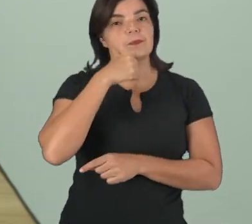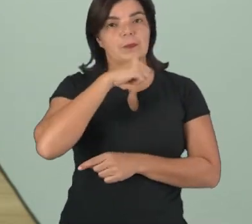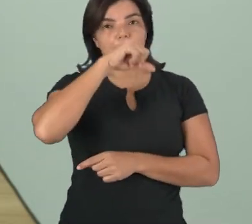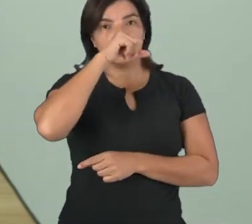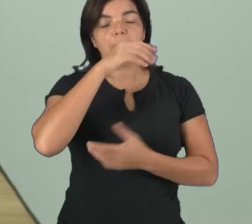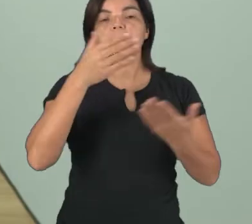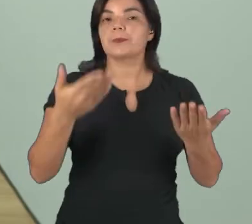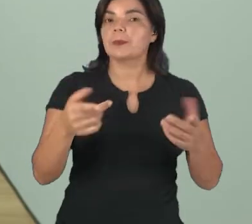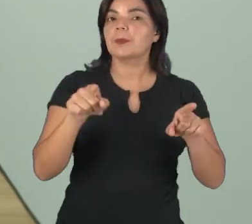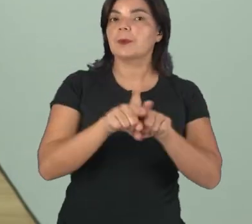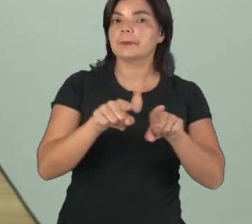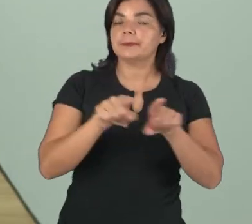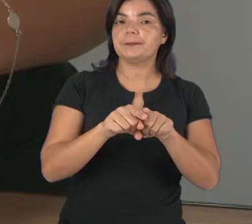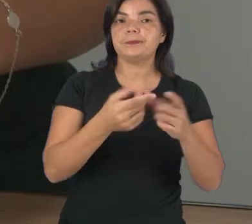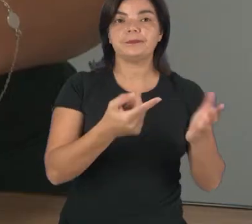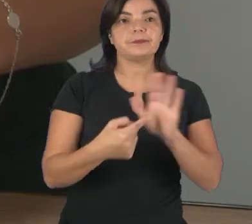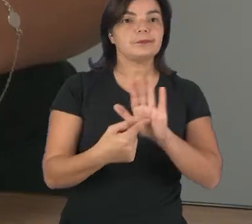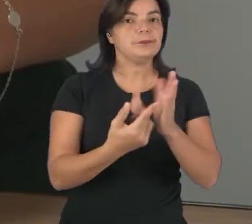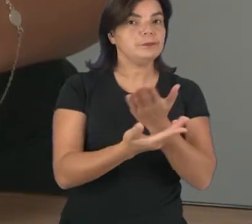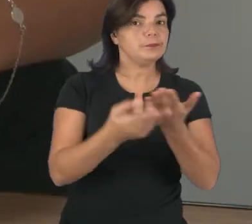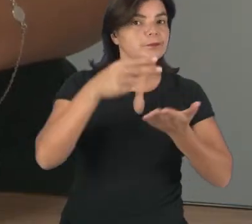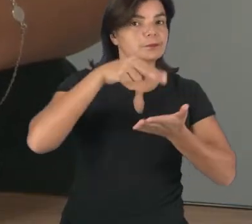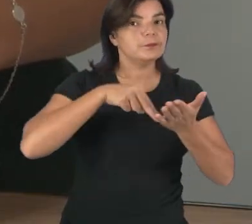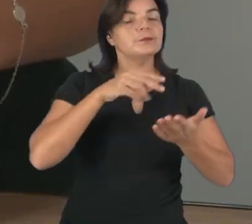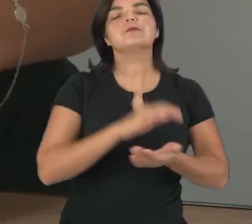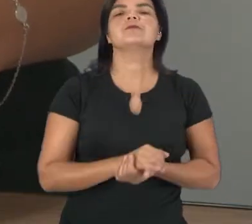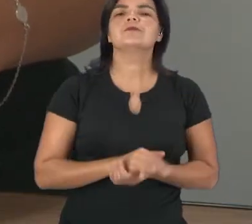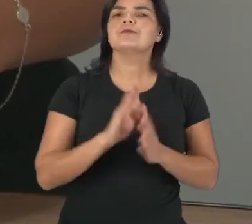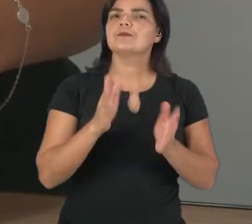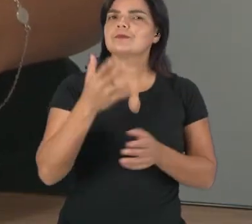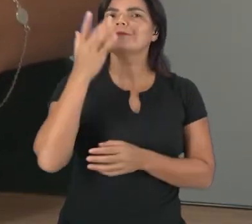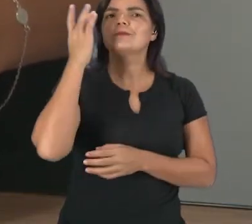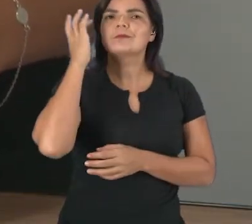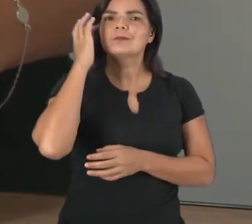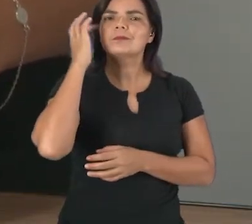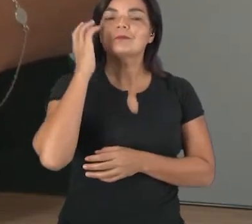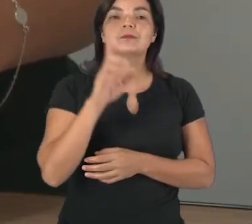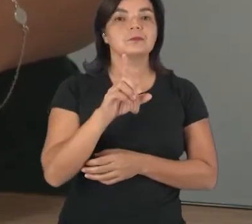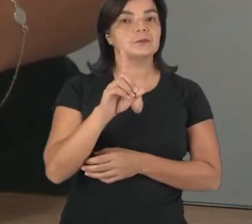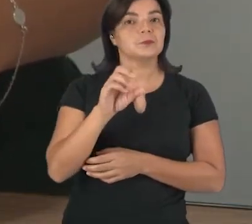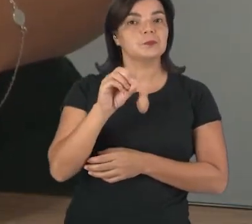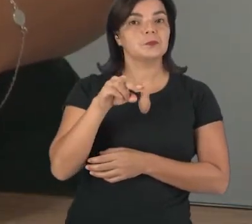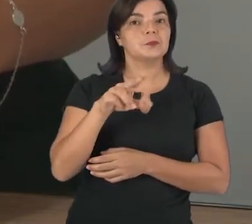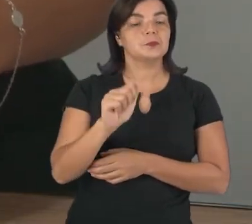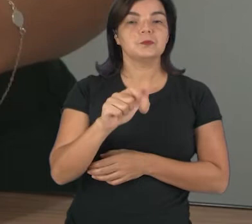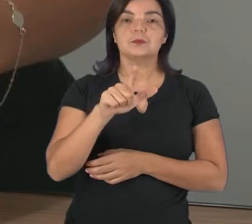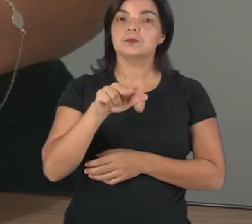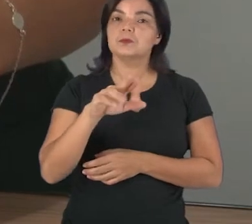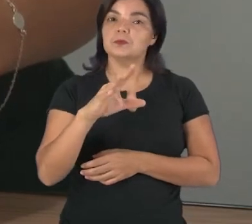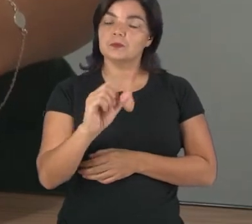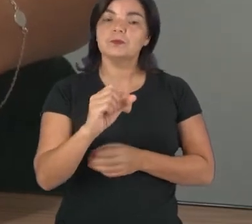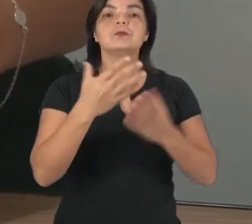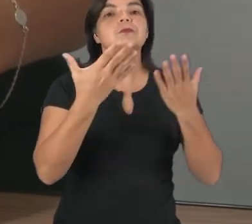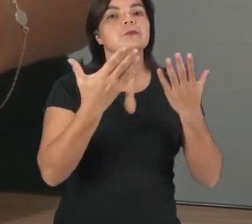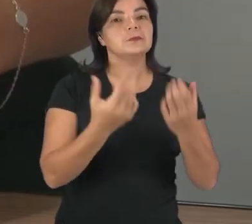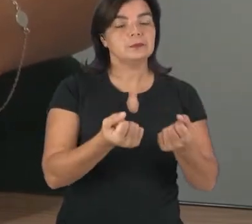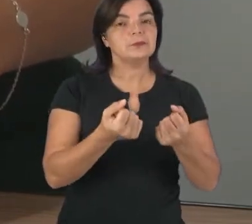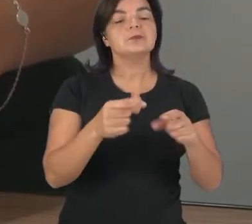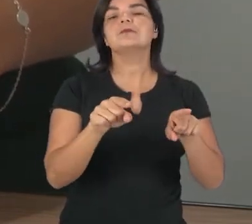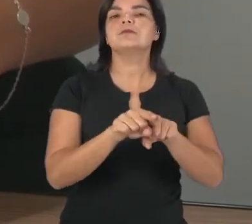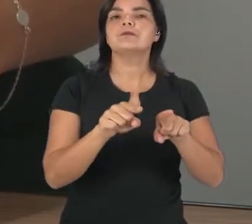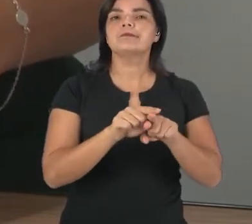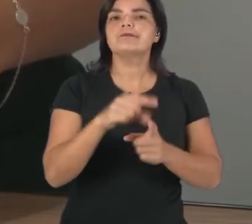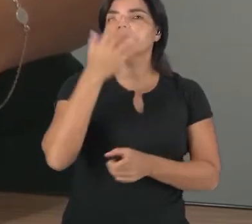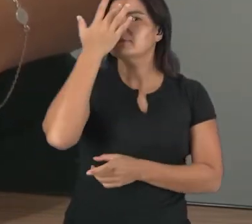mãe, assim como este que eu li para vocês. Já pensou se a Dona Lúcia, que é a pessoa que vai receber o bilhete,